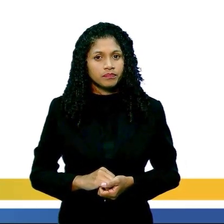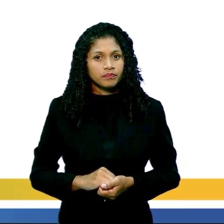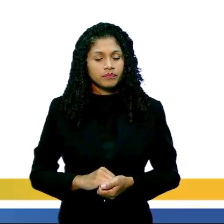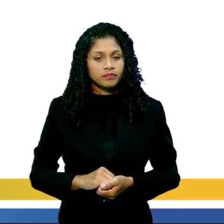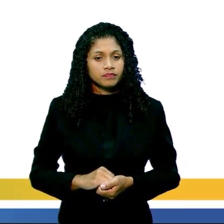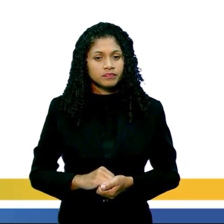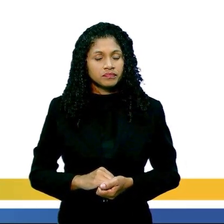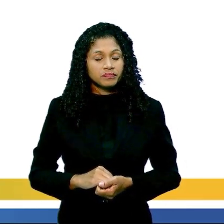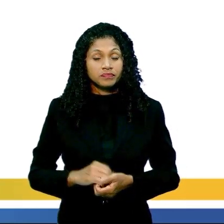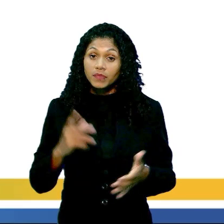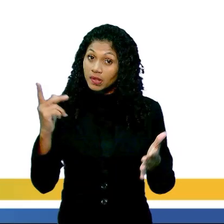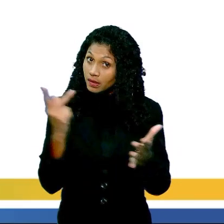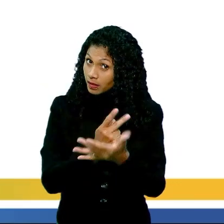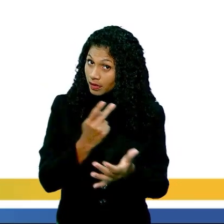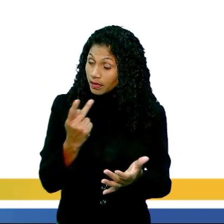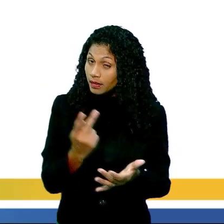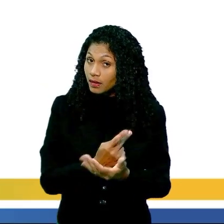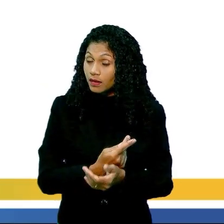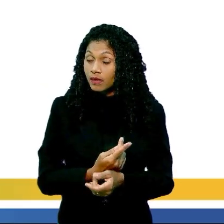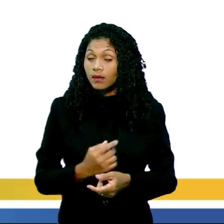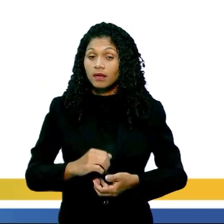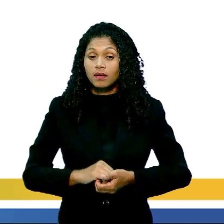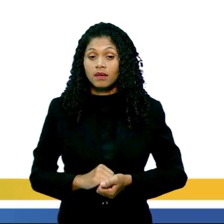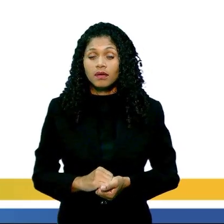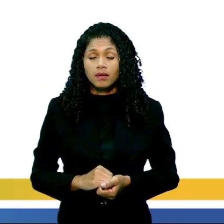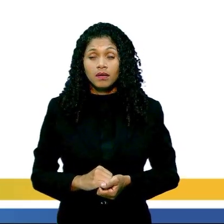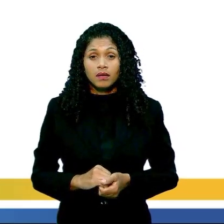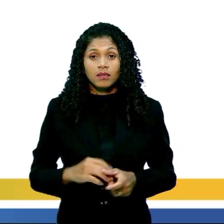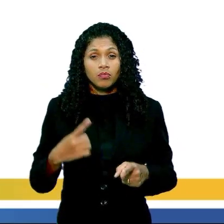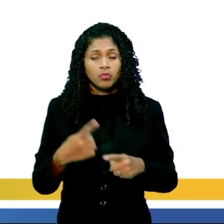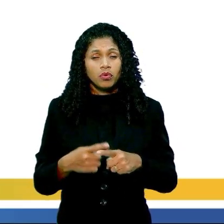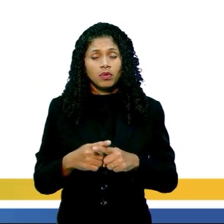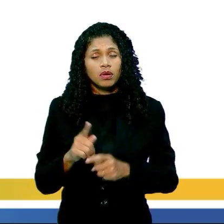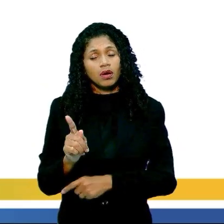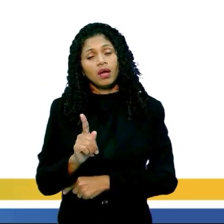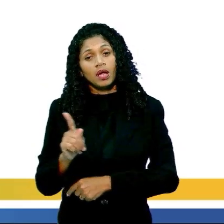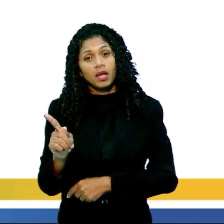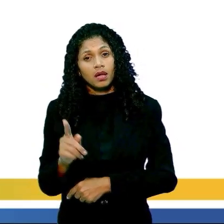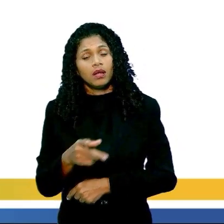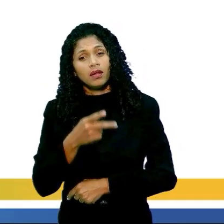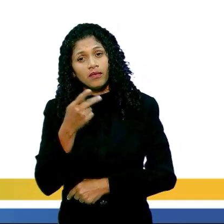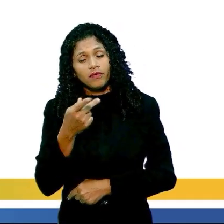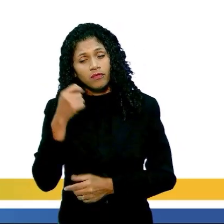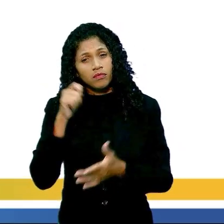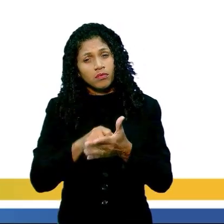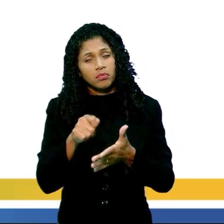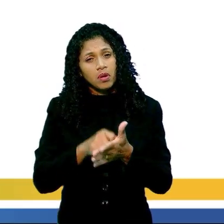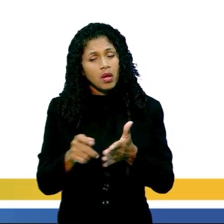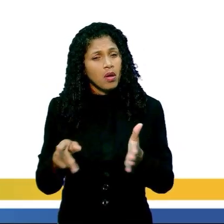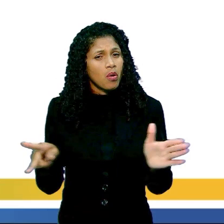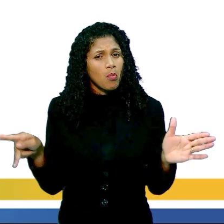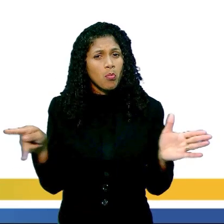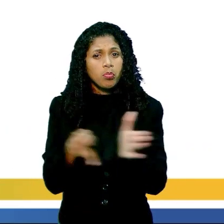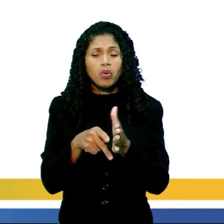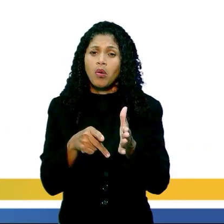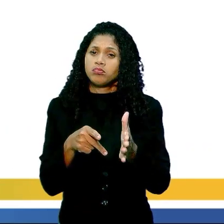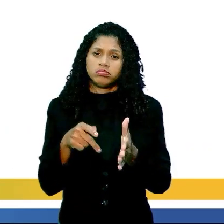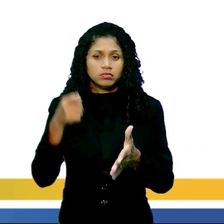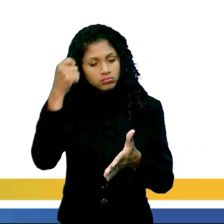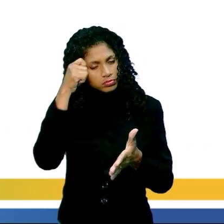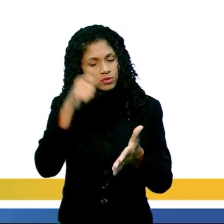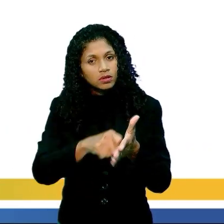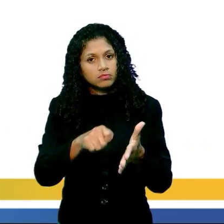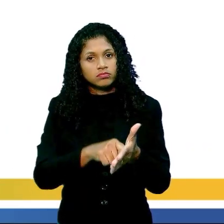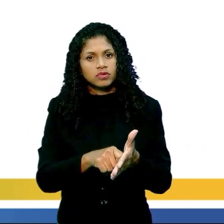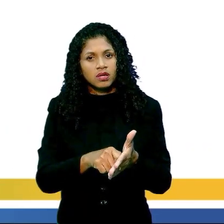Não seria a nossa alternativa, ok? Até porque ela está falando de algo próprio dela, não necessariamente